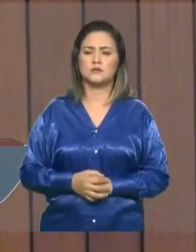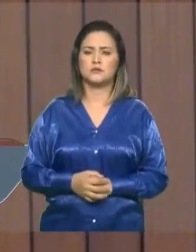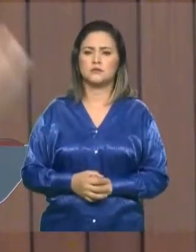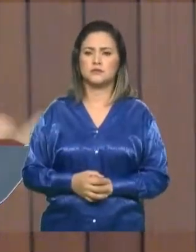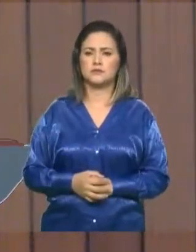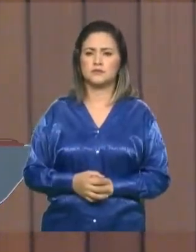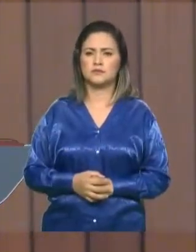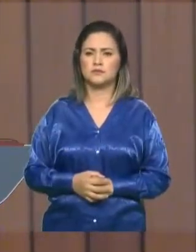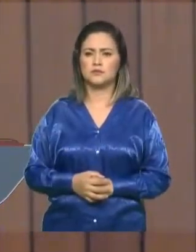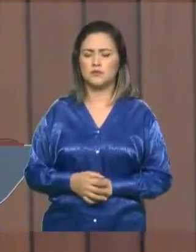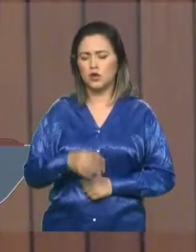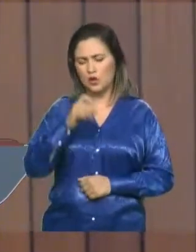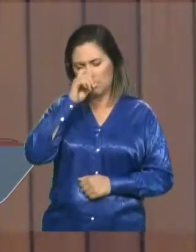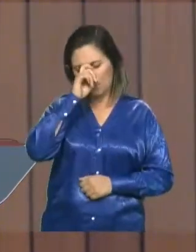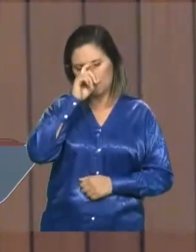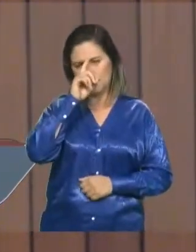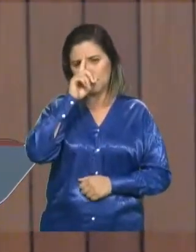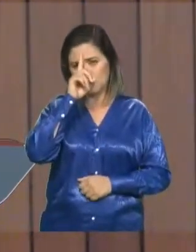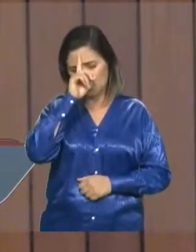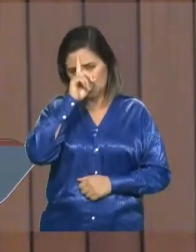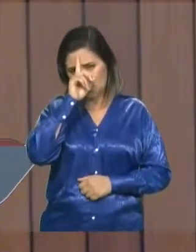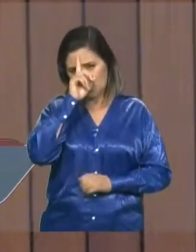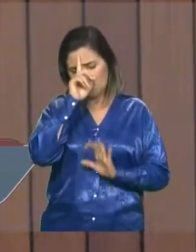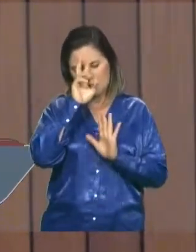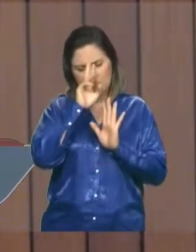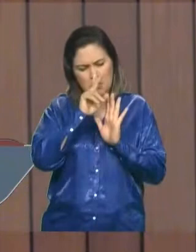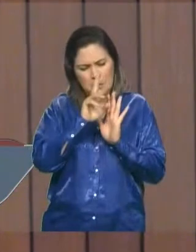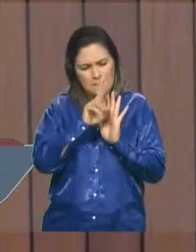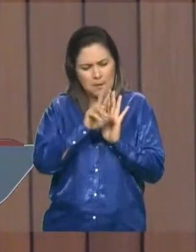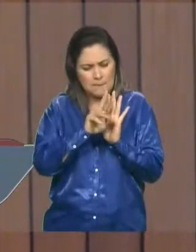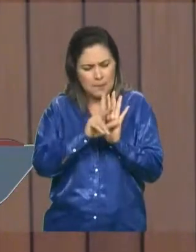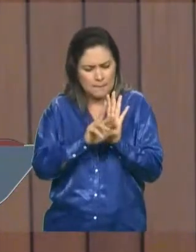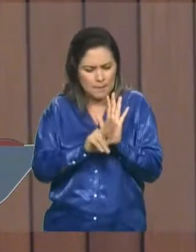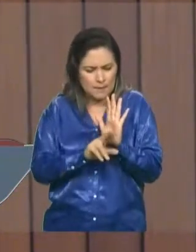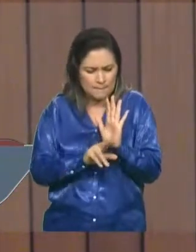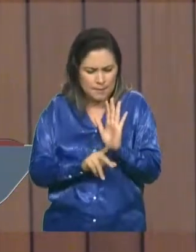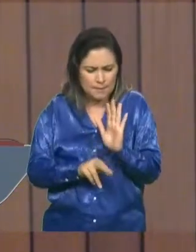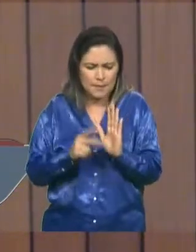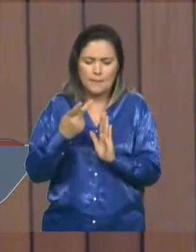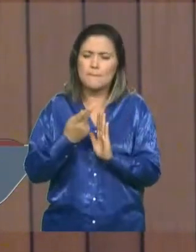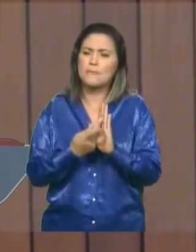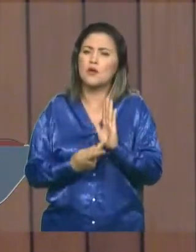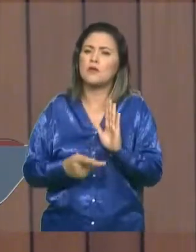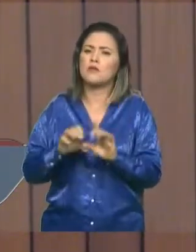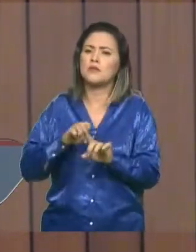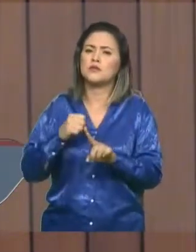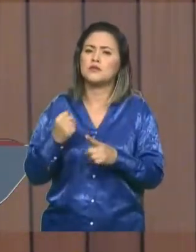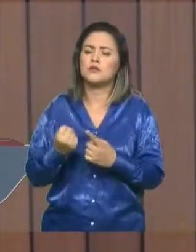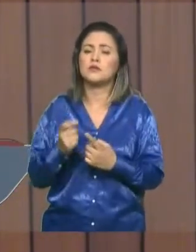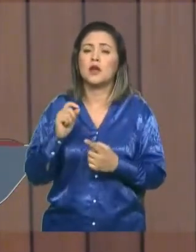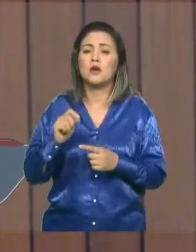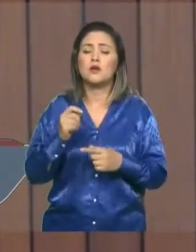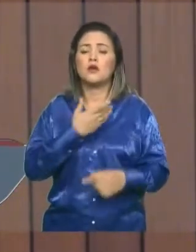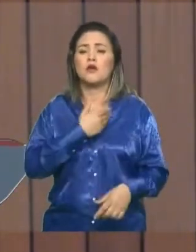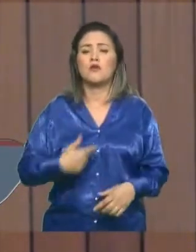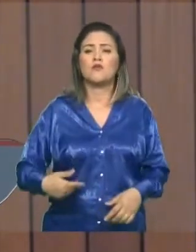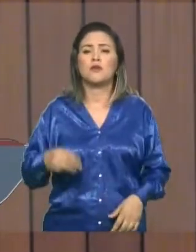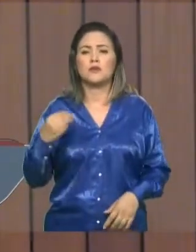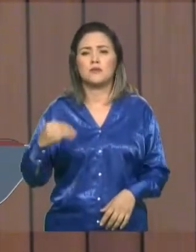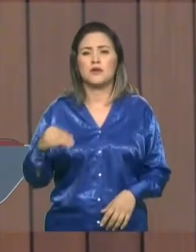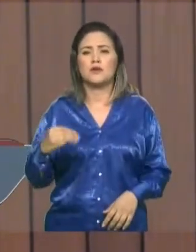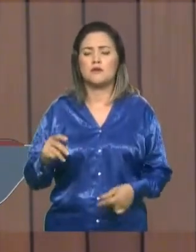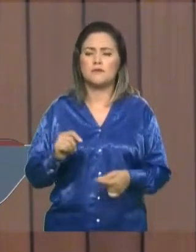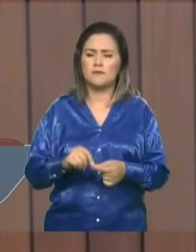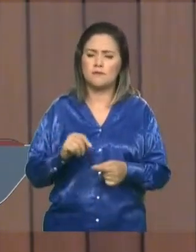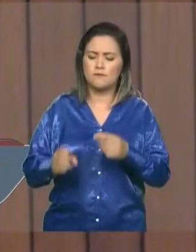seja com os hospitais e com inúmeros programas sociais que o governo do Maranhão implantou aqui no estado e que vem mudando